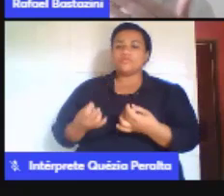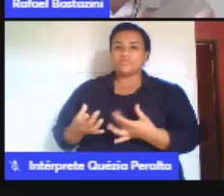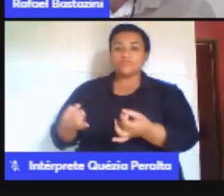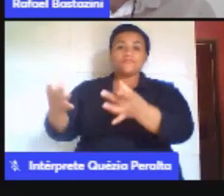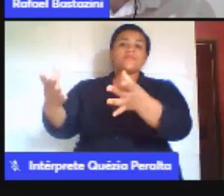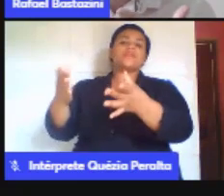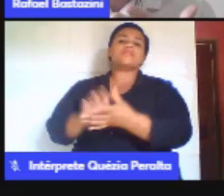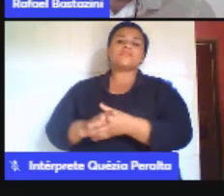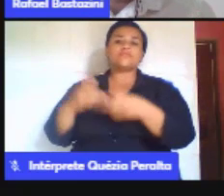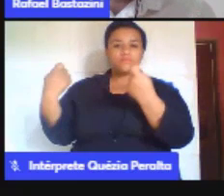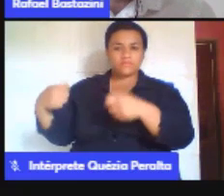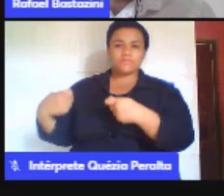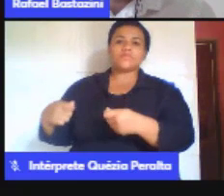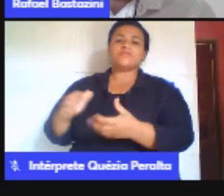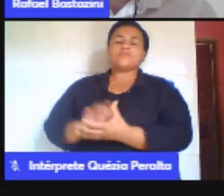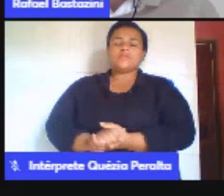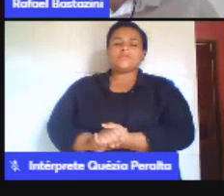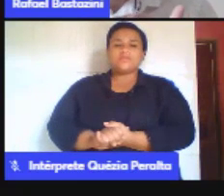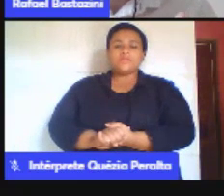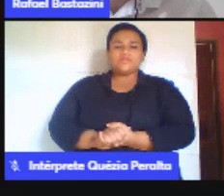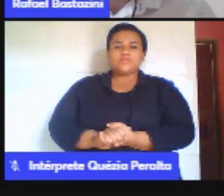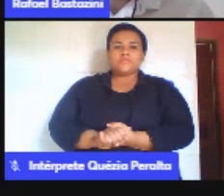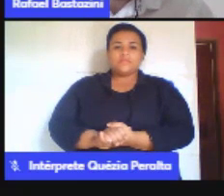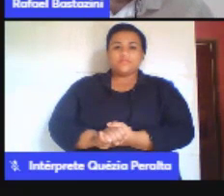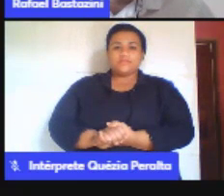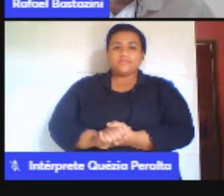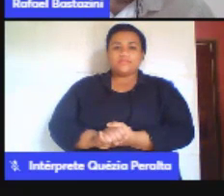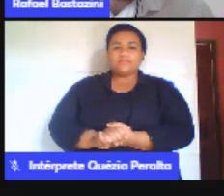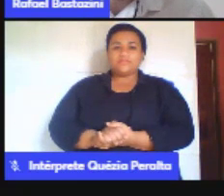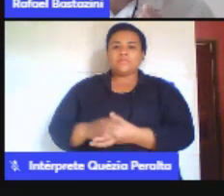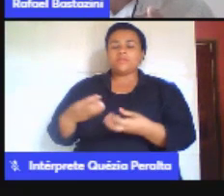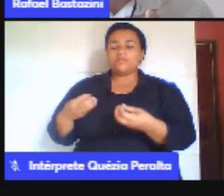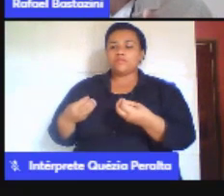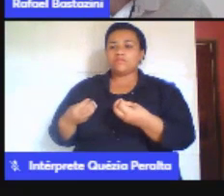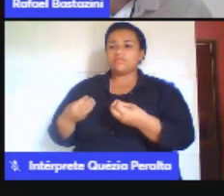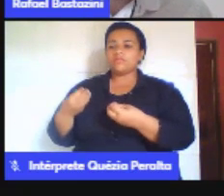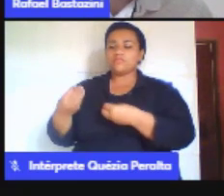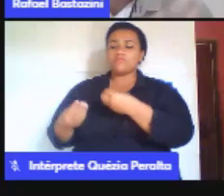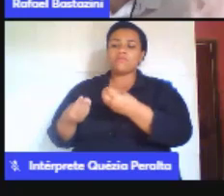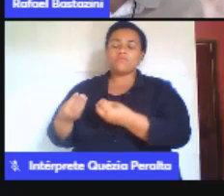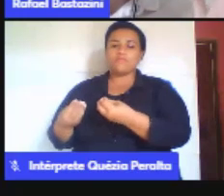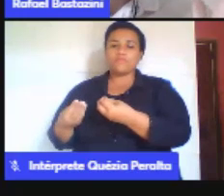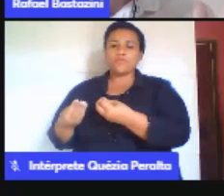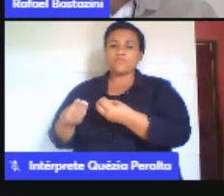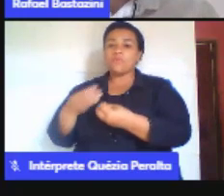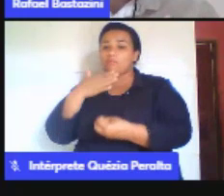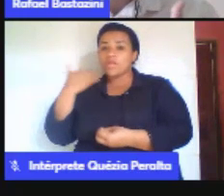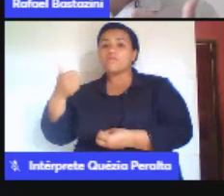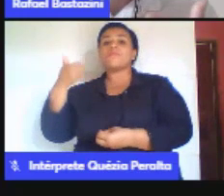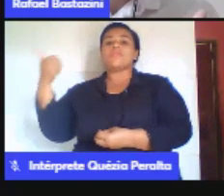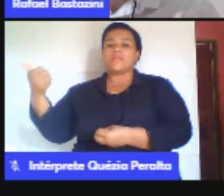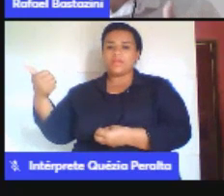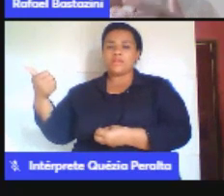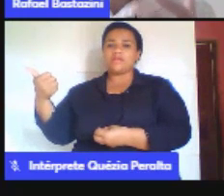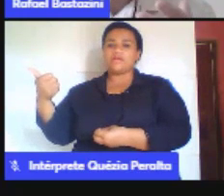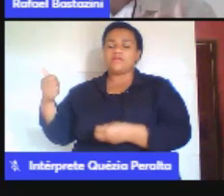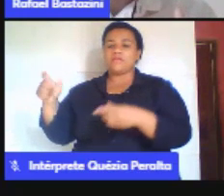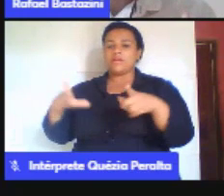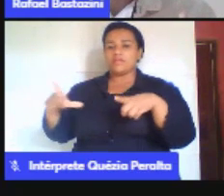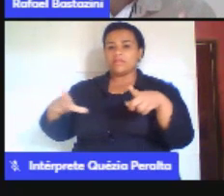a modernização da produção no campo. O que eu quero dizer com isso? Se a gente estava no período